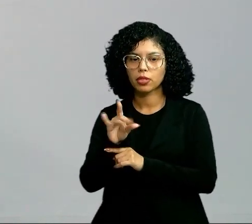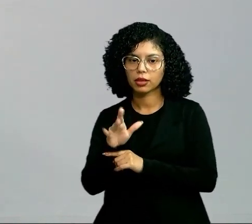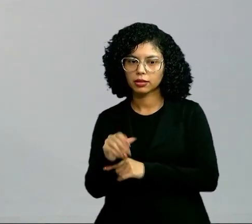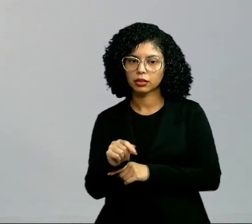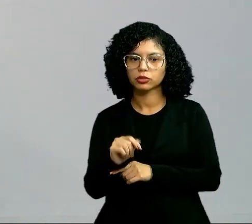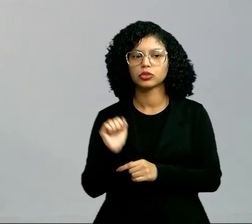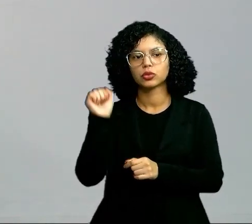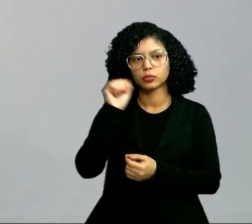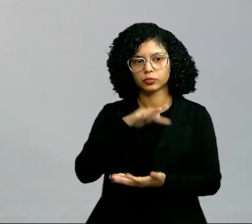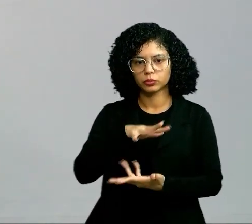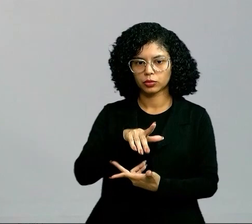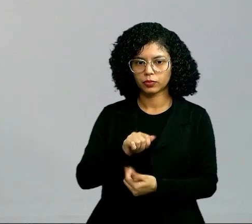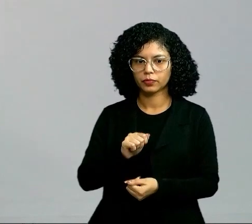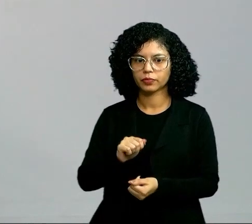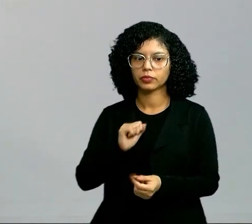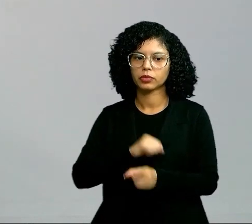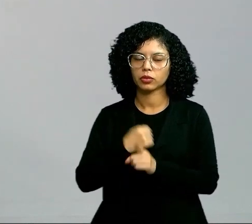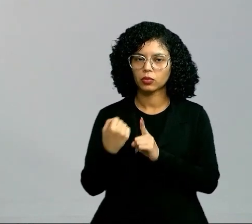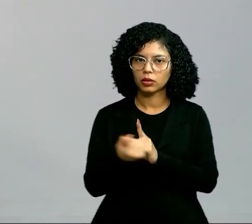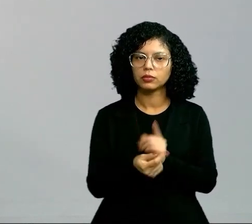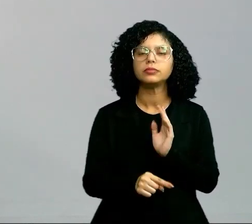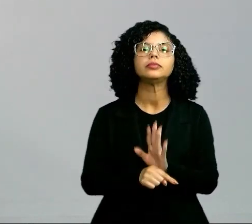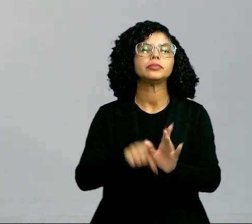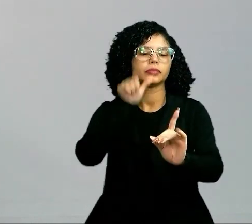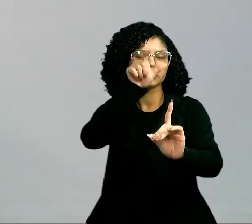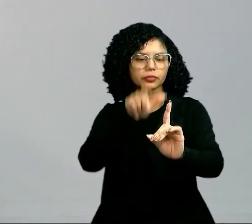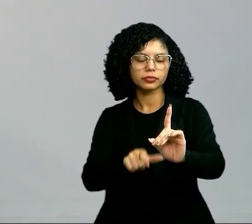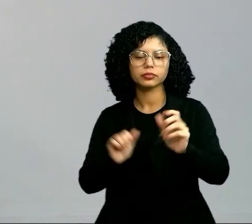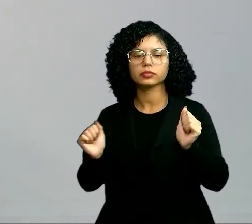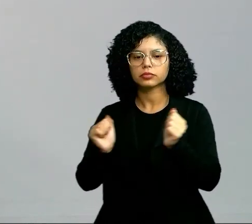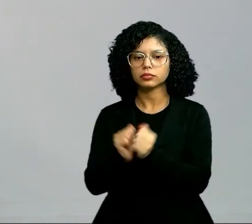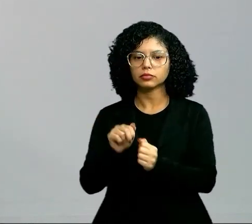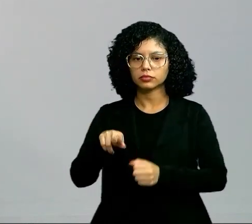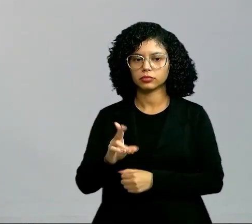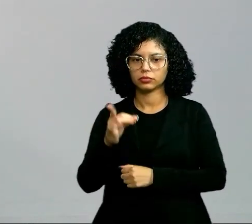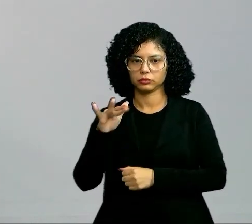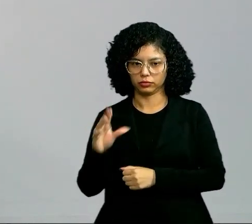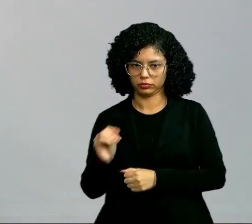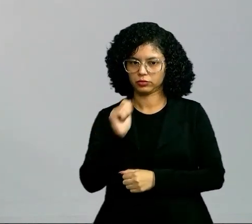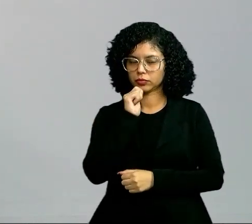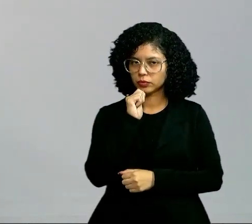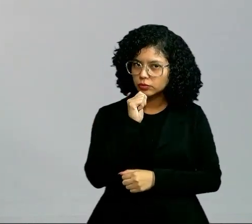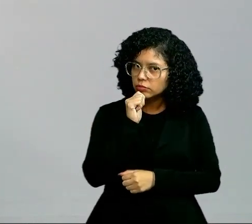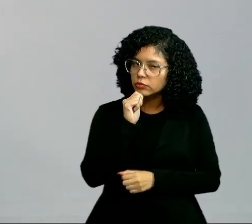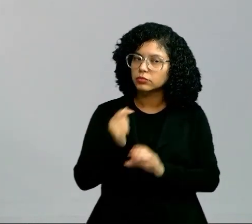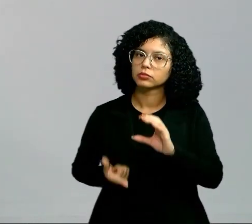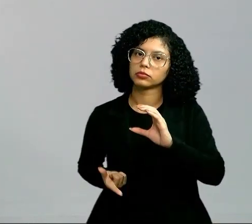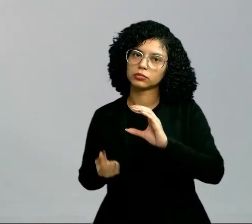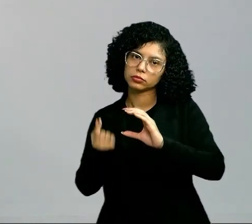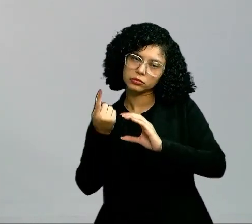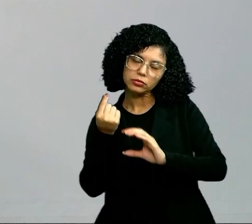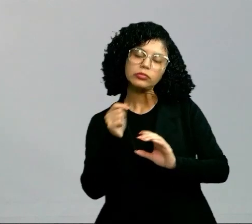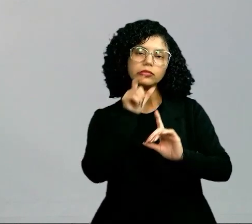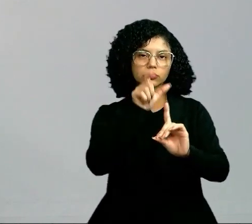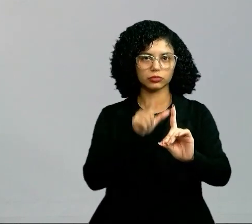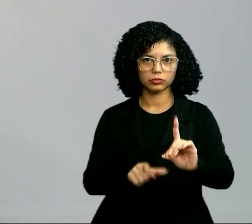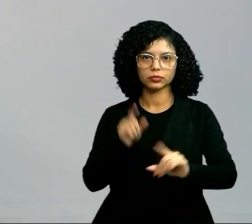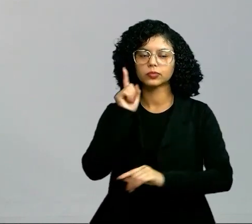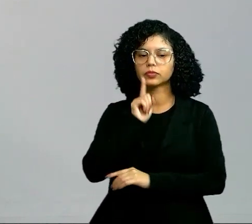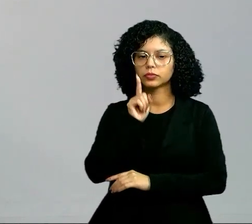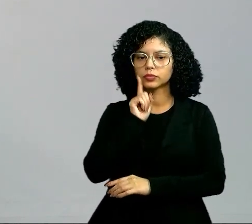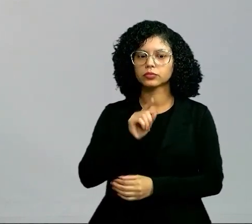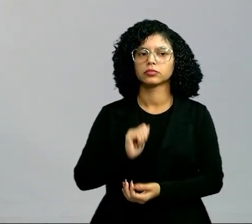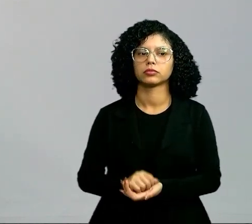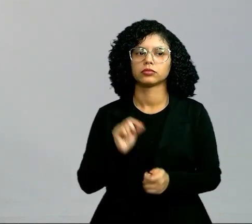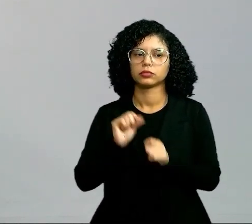mundial, onde o socialismo era representado pela antiga União Soviética e o capitalismo era representado pelos Estados